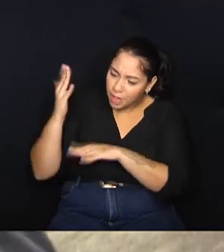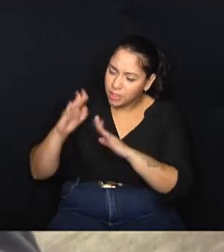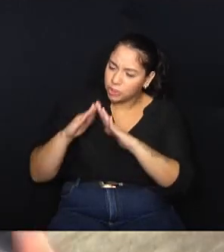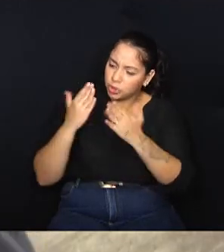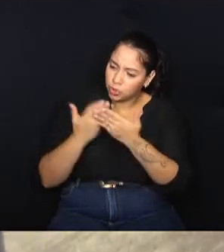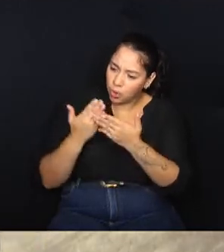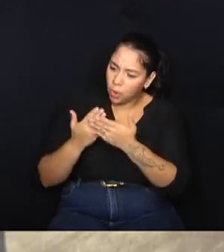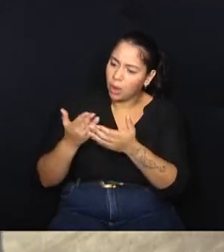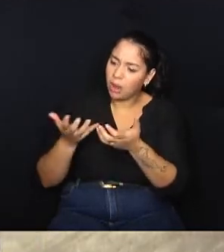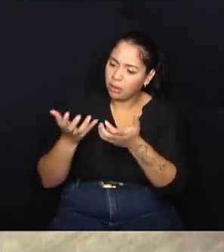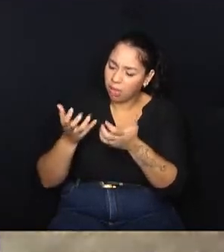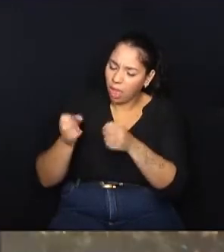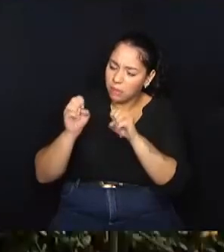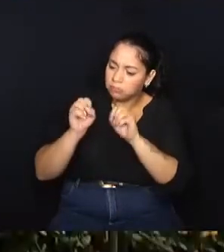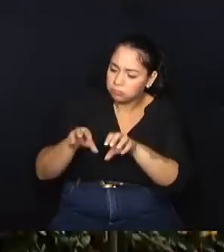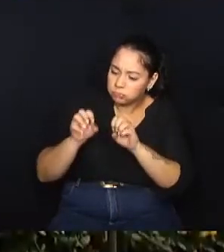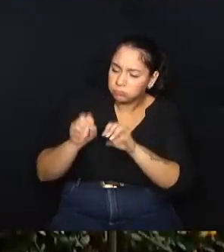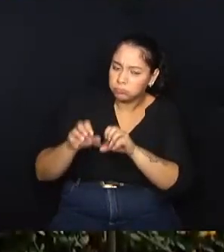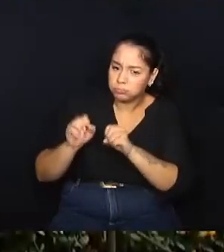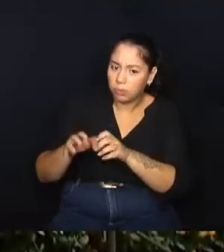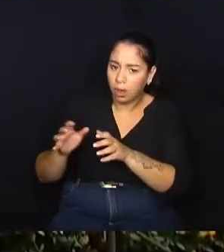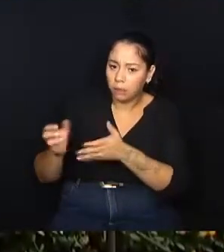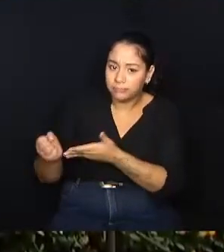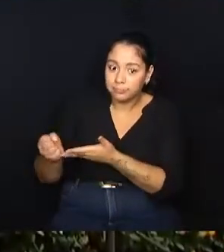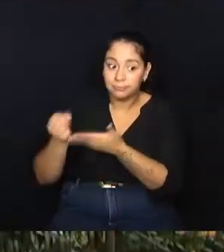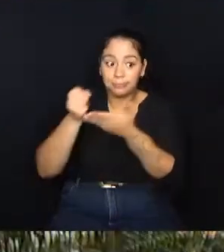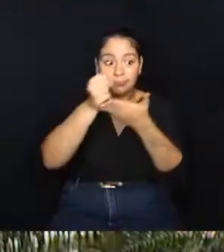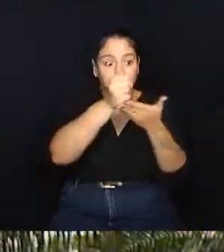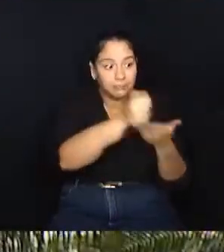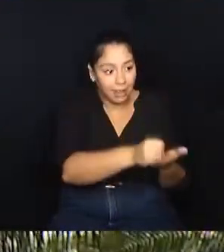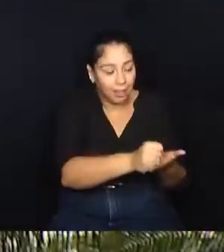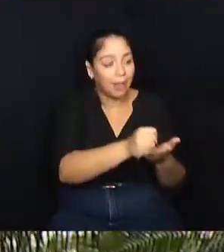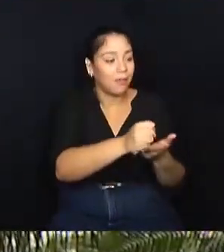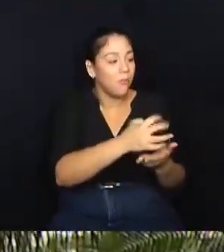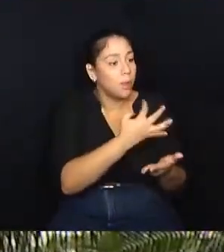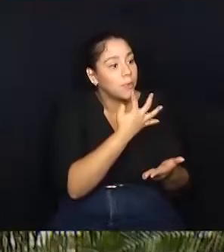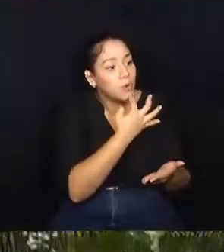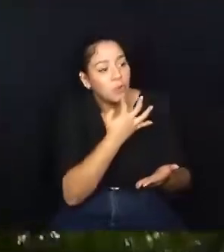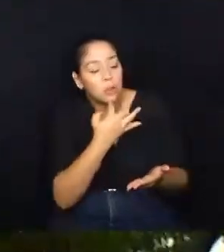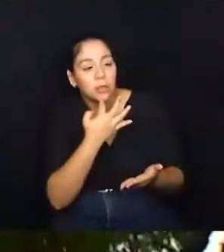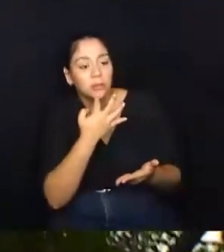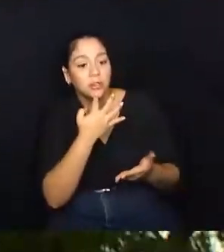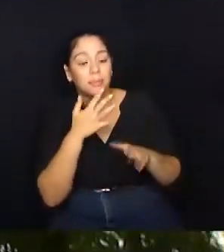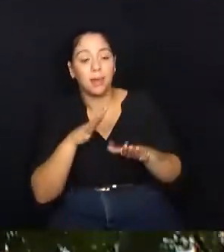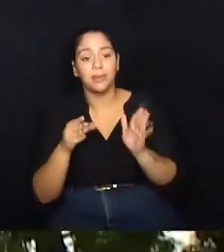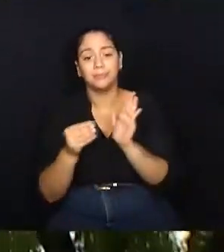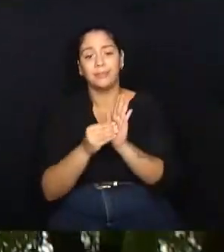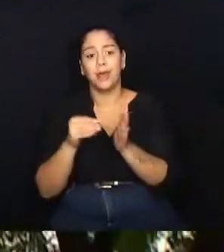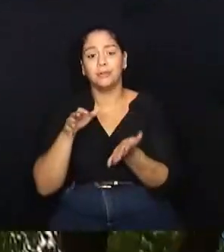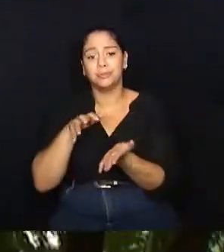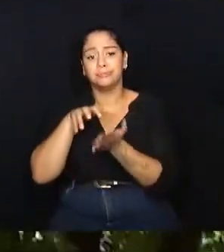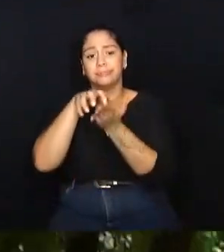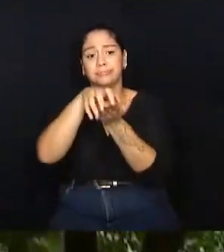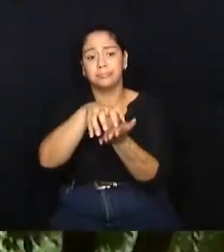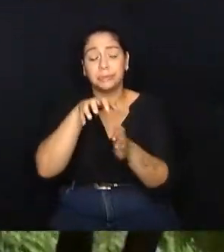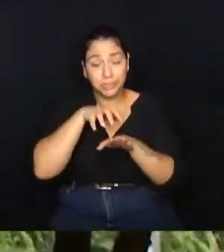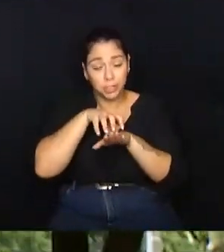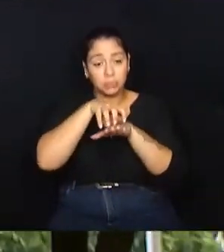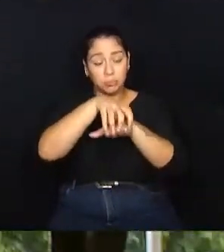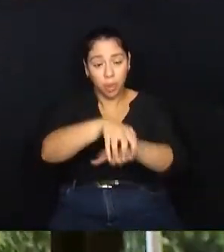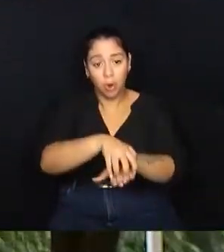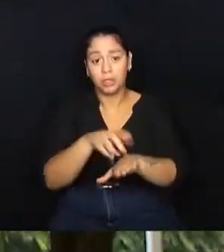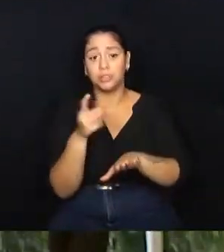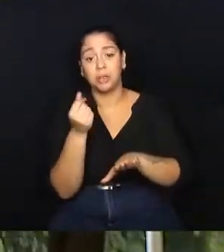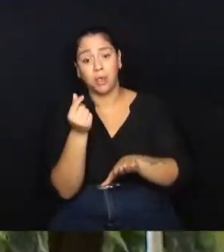levar gurizada, crianças e adolescentes, só que aí tem problema de transporte, não tem recursos para isso. Nós queremos